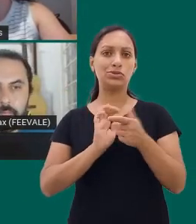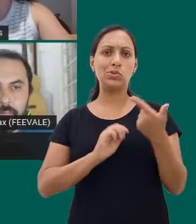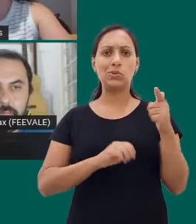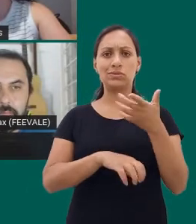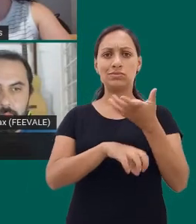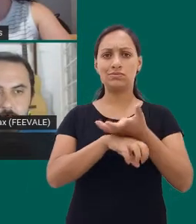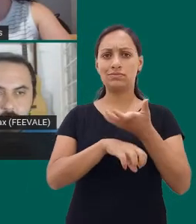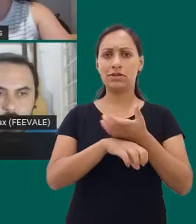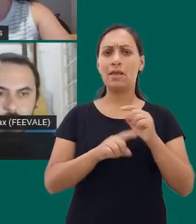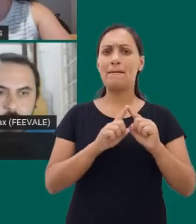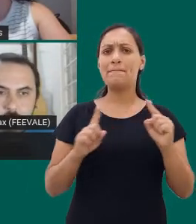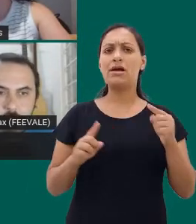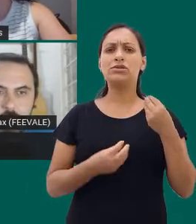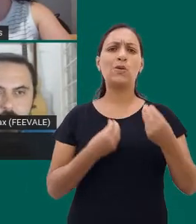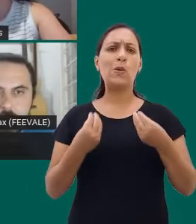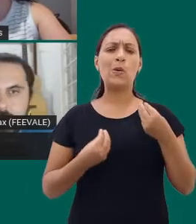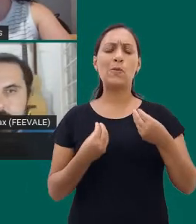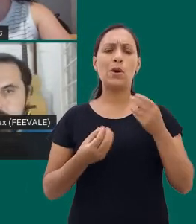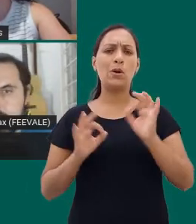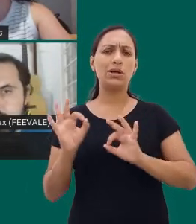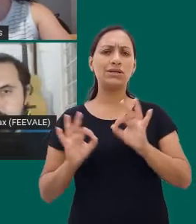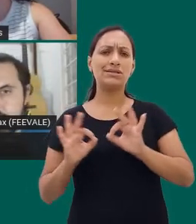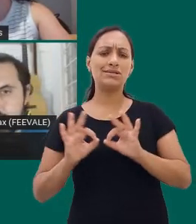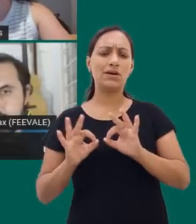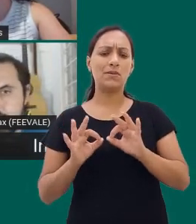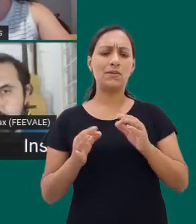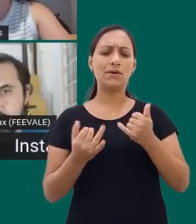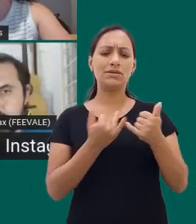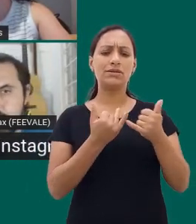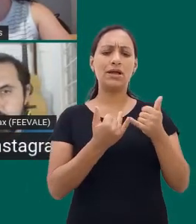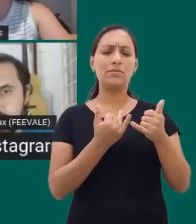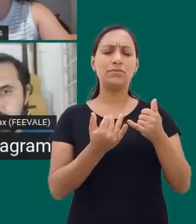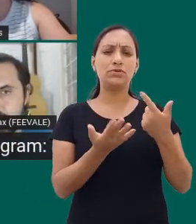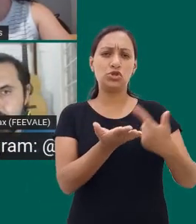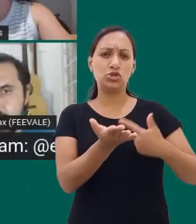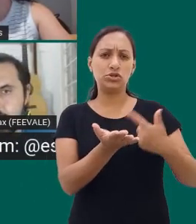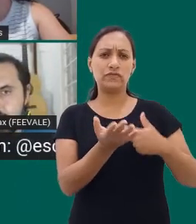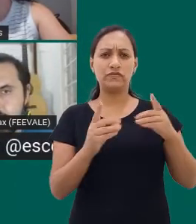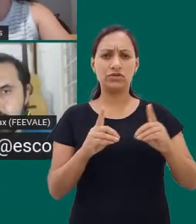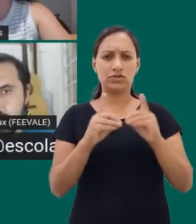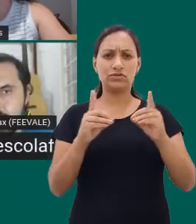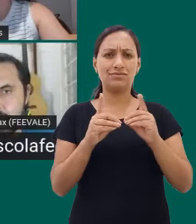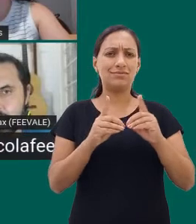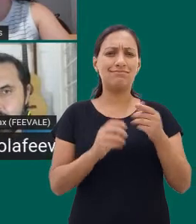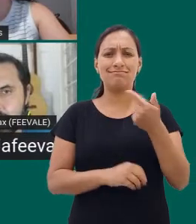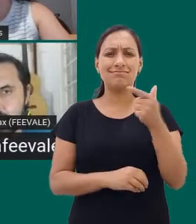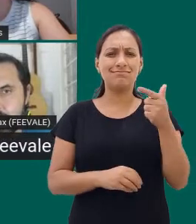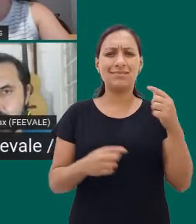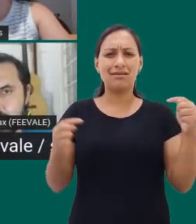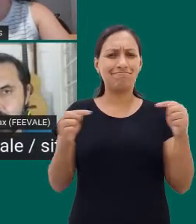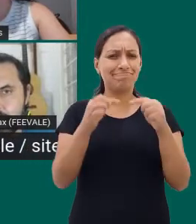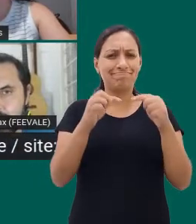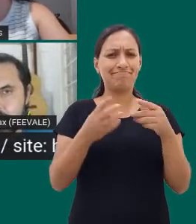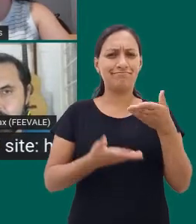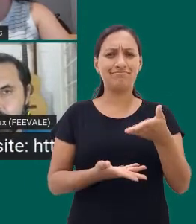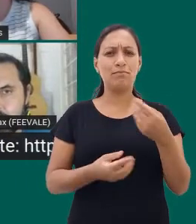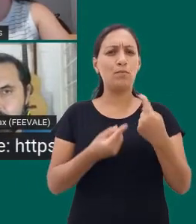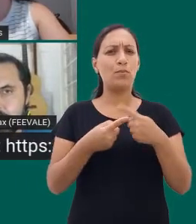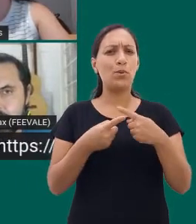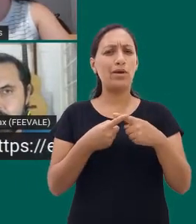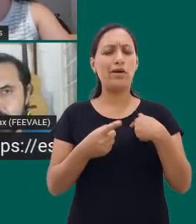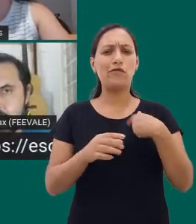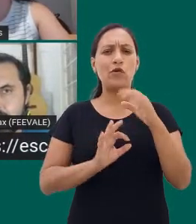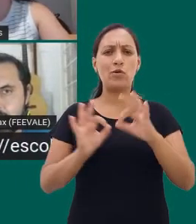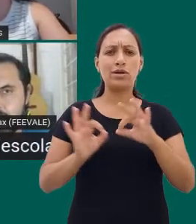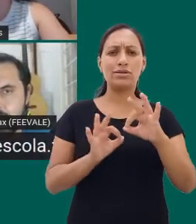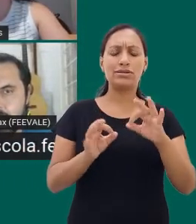que a organização de um livro didático, por exemplo, então não faz muito sentido, porque eu vou organizar o projeto em